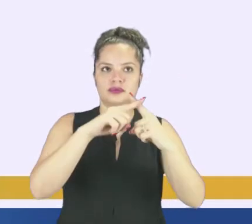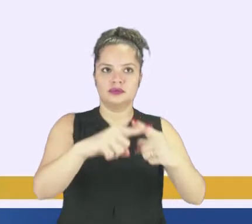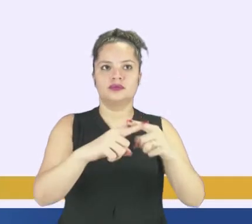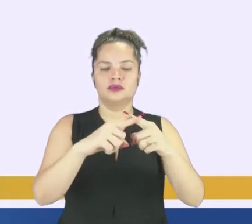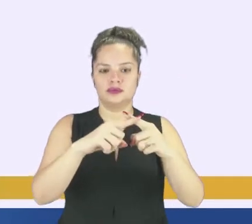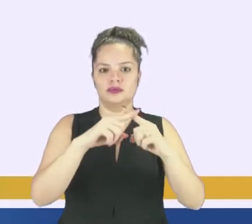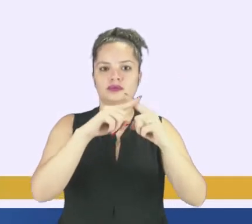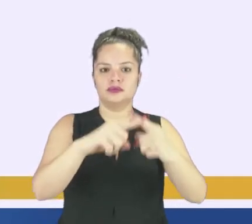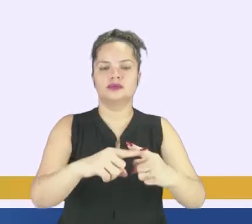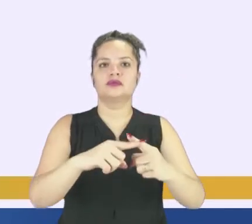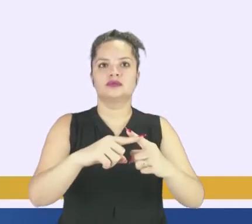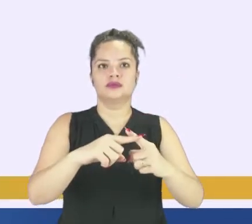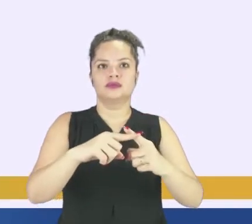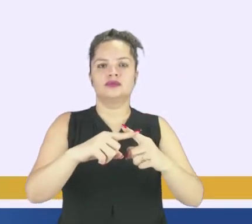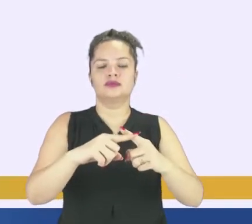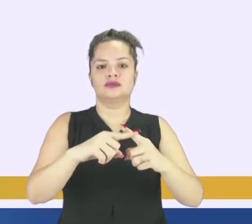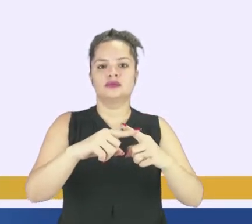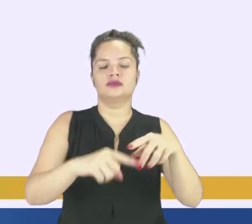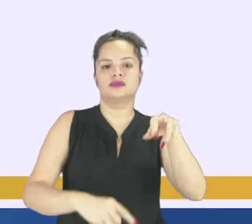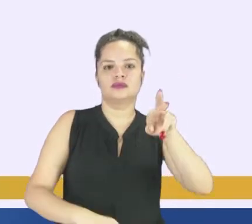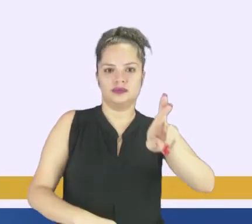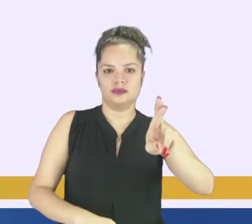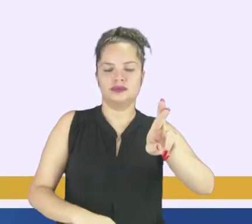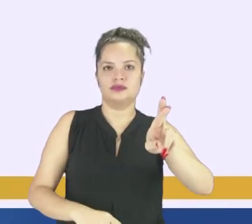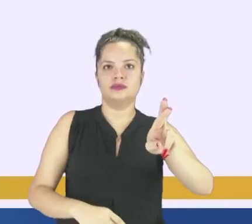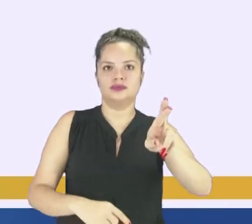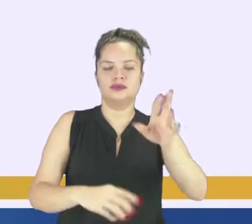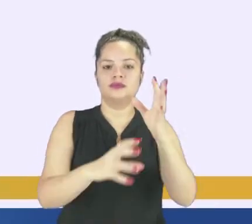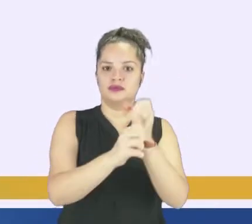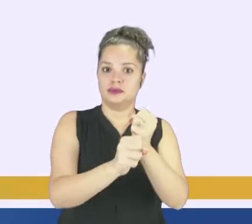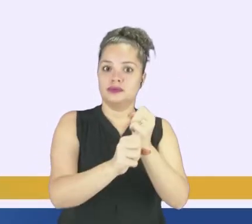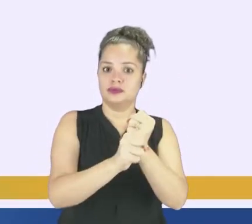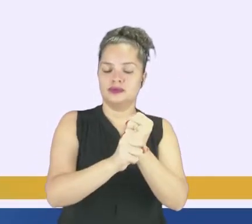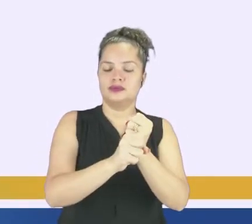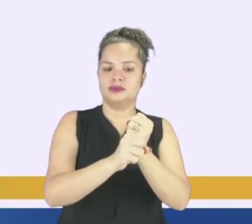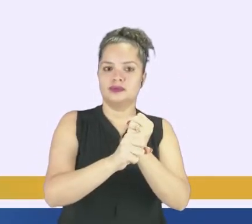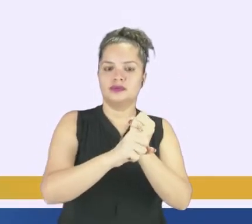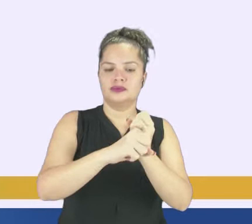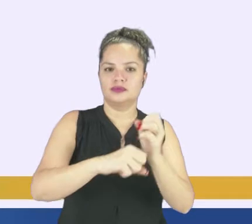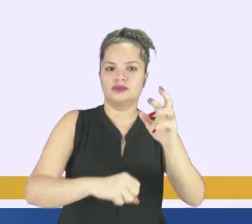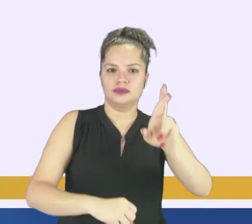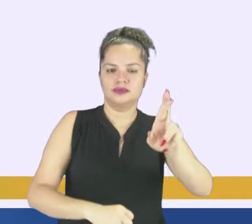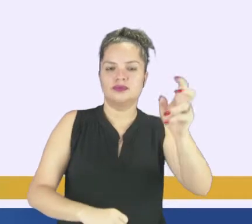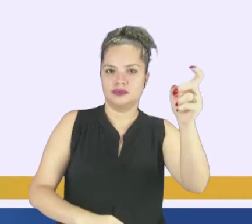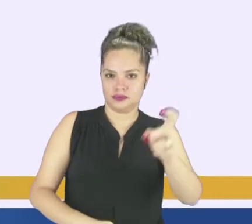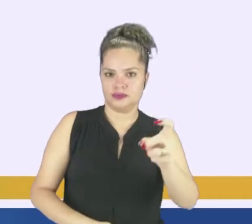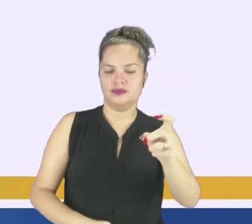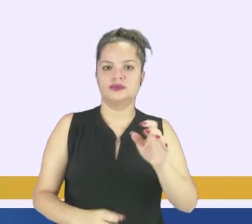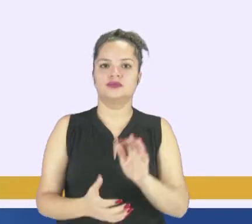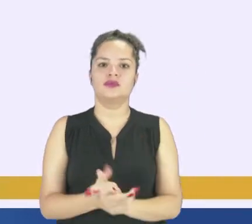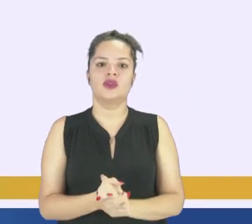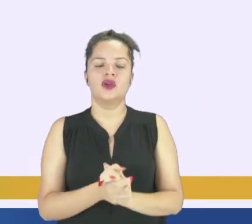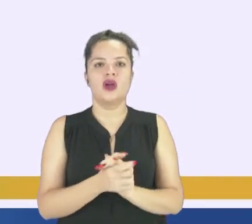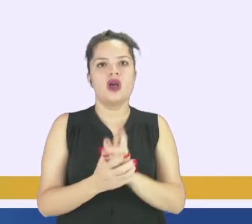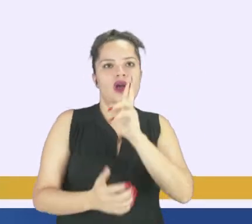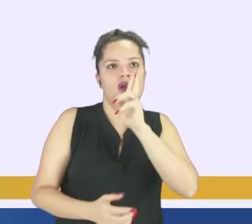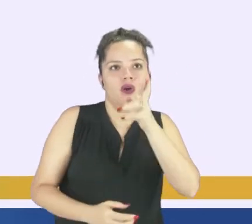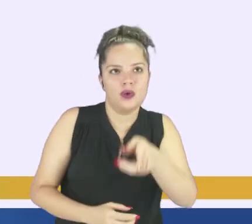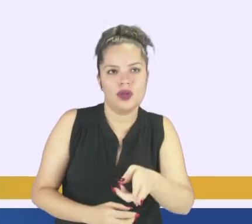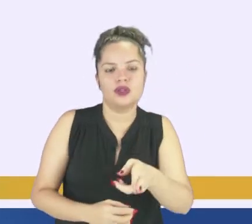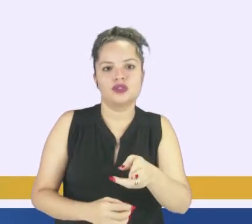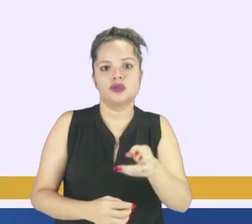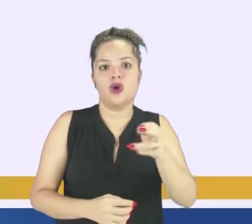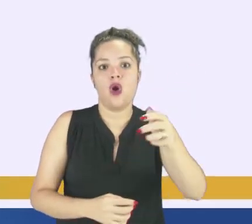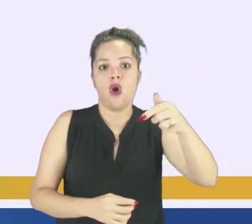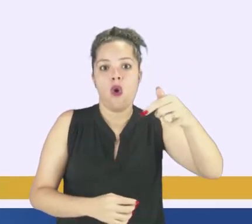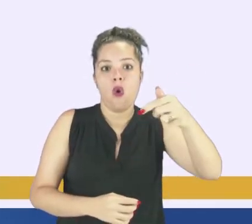dividendo do polinômio, e mais o r de x, que é o resto. Na qual o grau do quociente